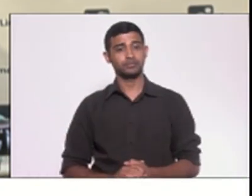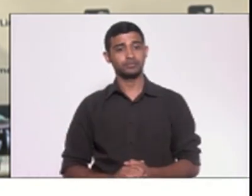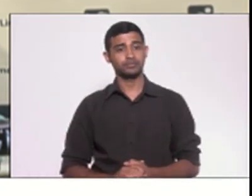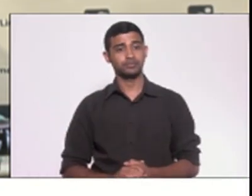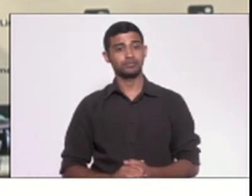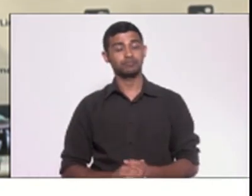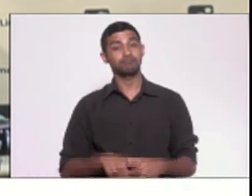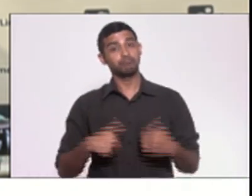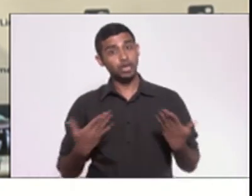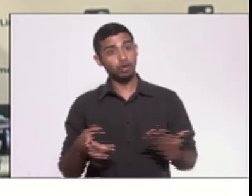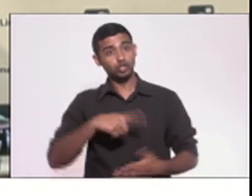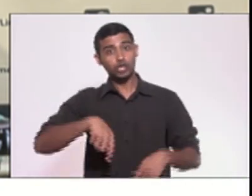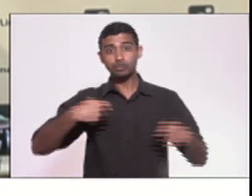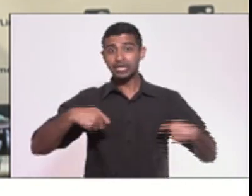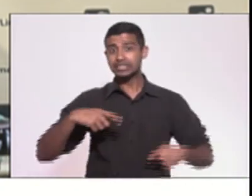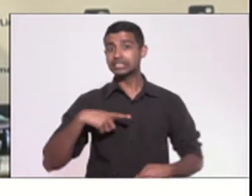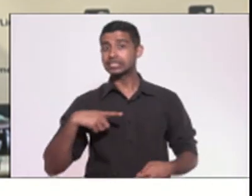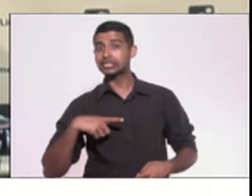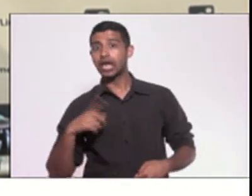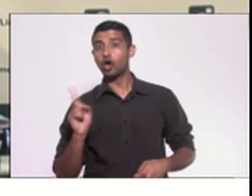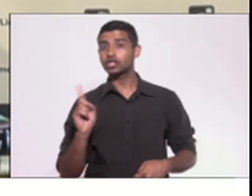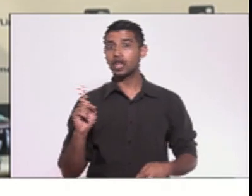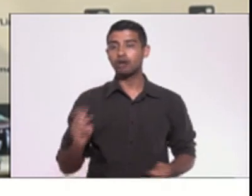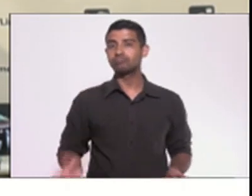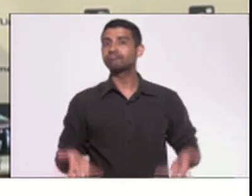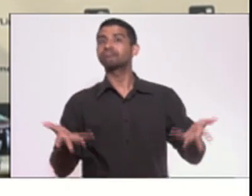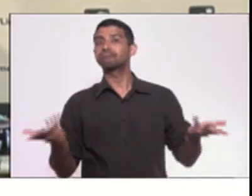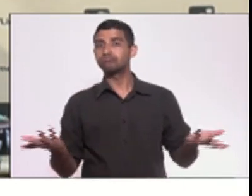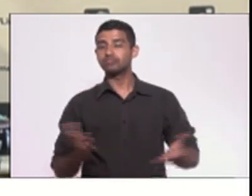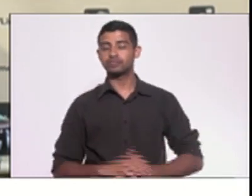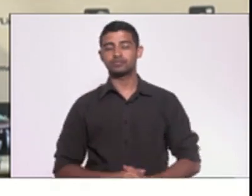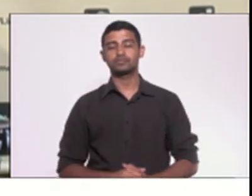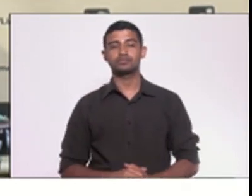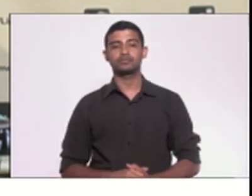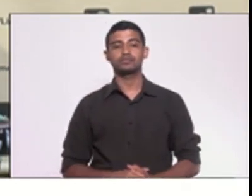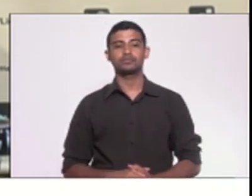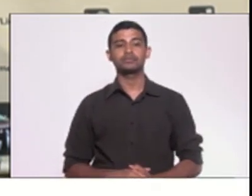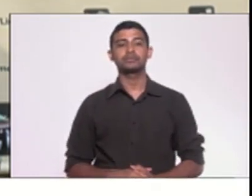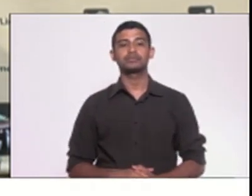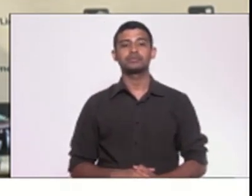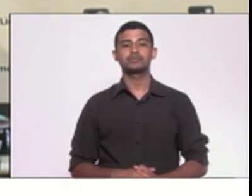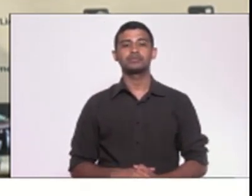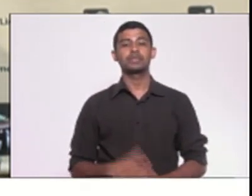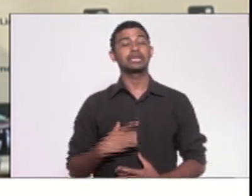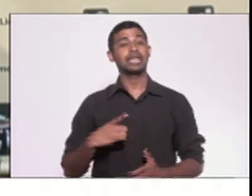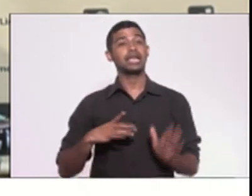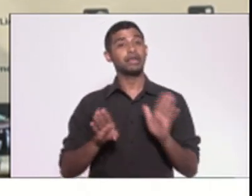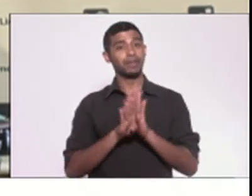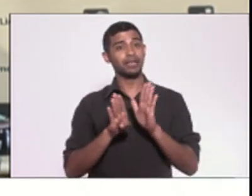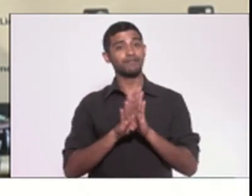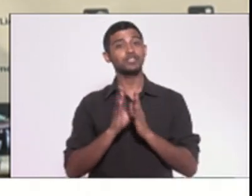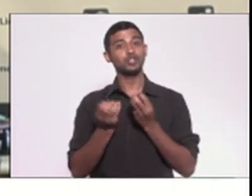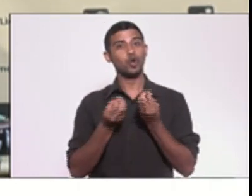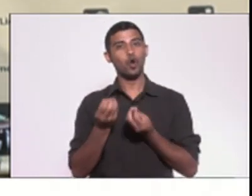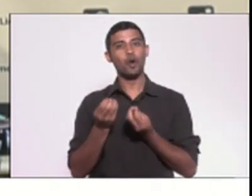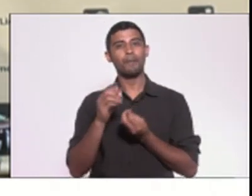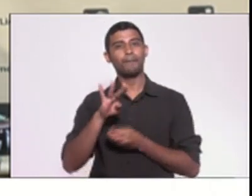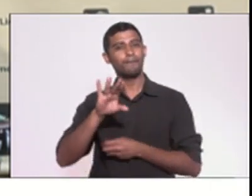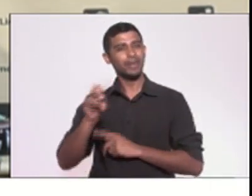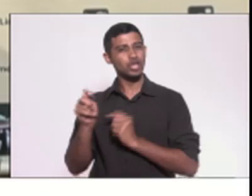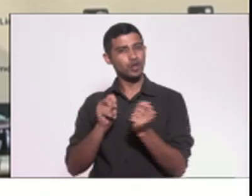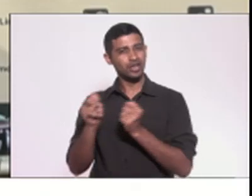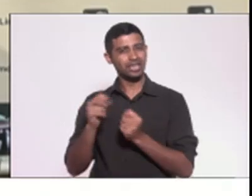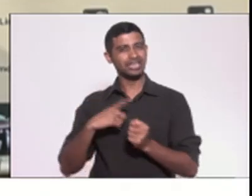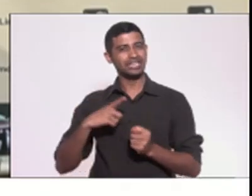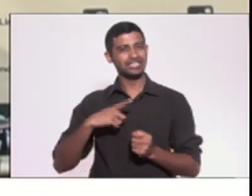que incentivar a reciclagem. E aí estão os benefícios com essa economia, com essa bioeconomia. Você fabrica a telha feita